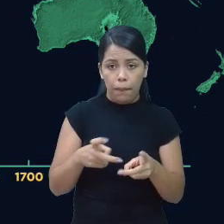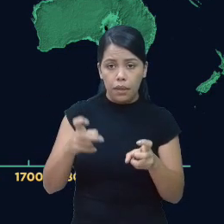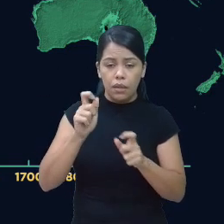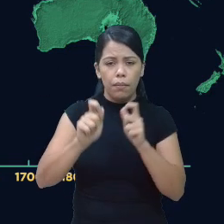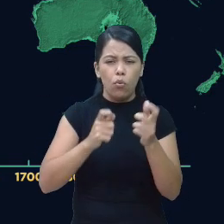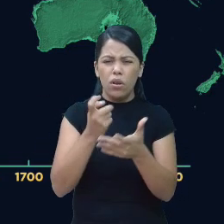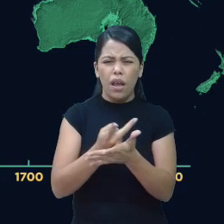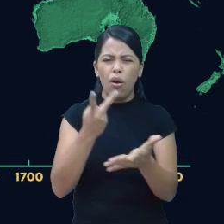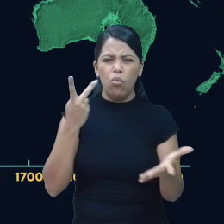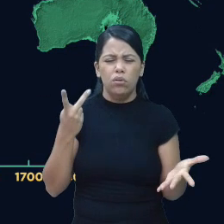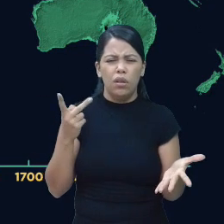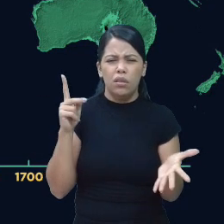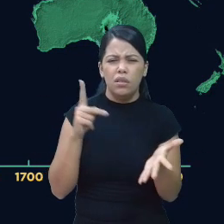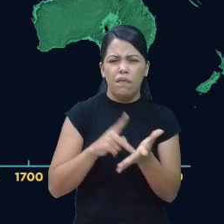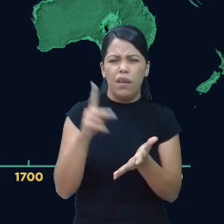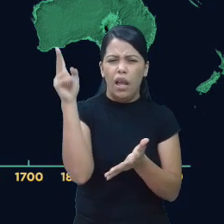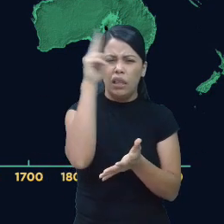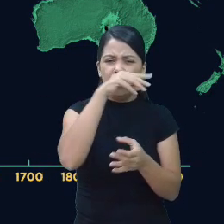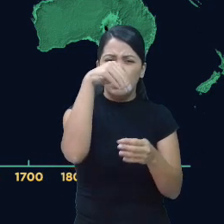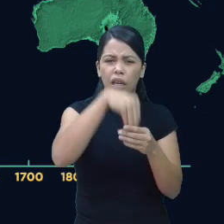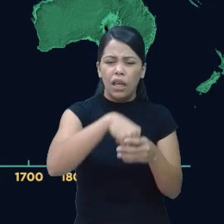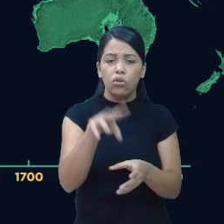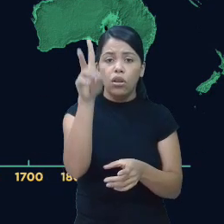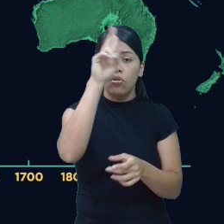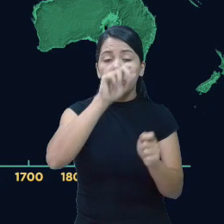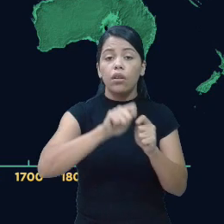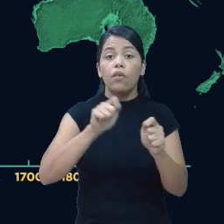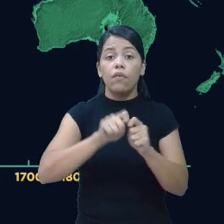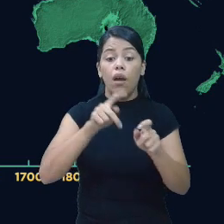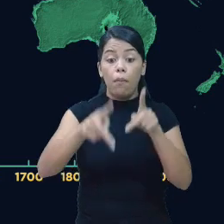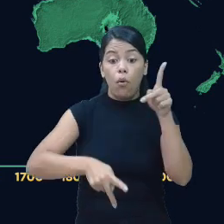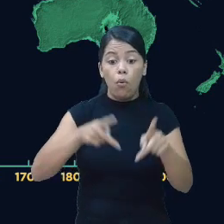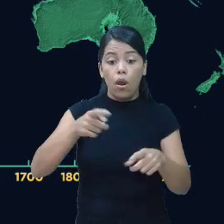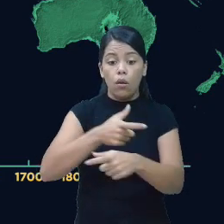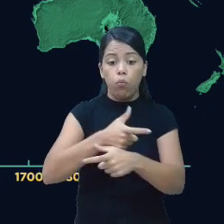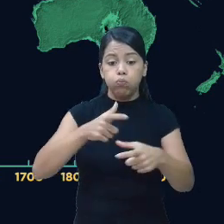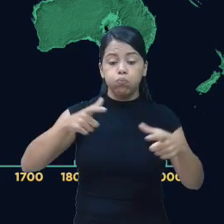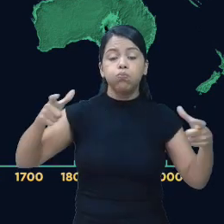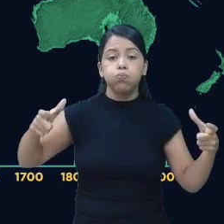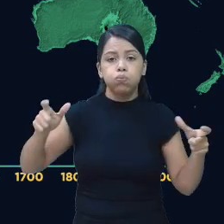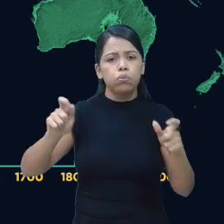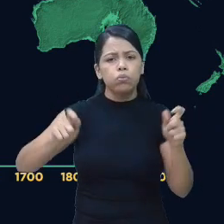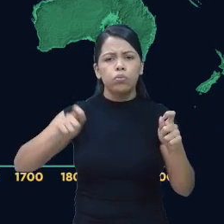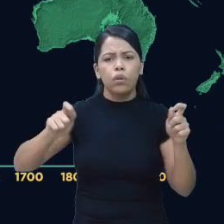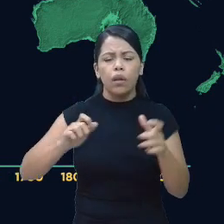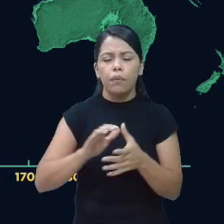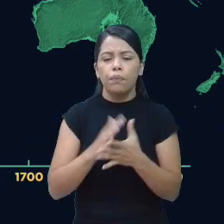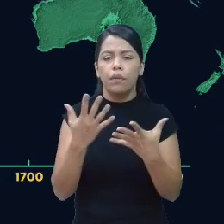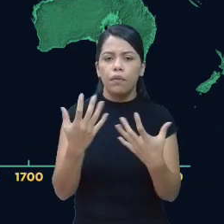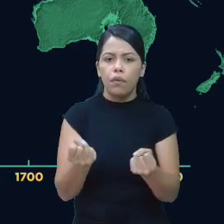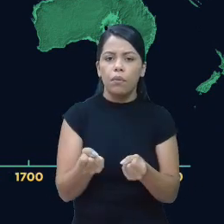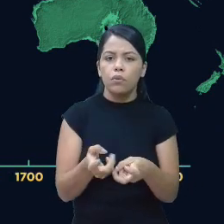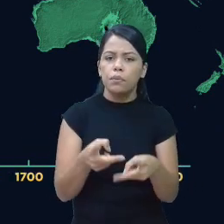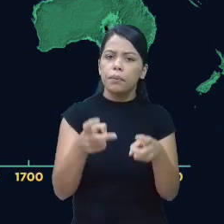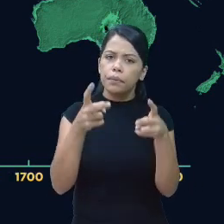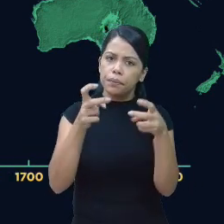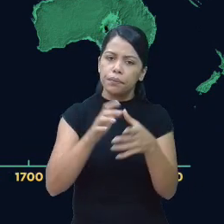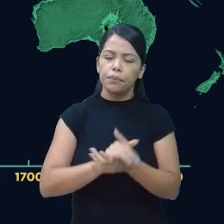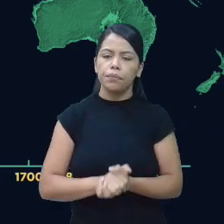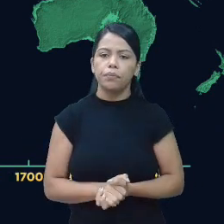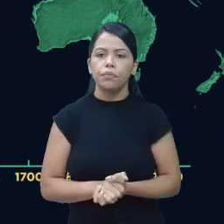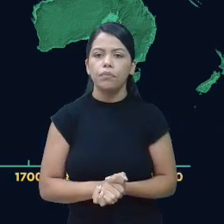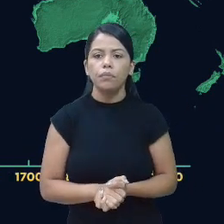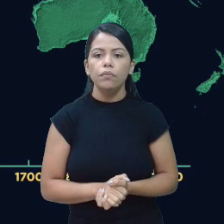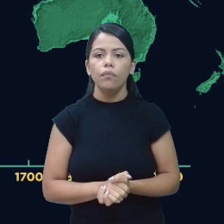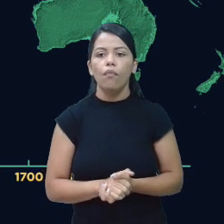é que acontece de fato histórico que faz com que a população cresça bastante, tá certo? No caso aí, o